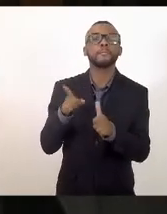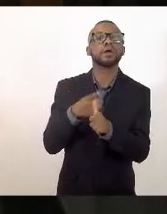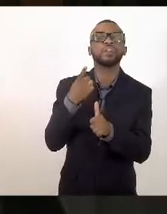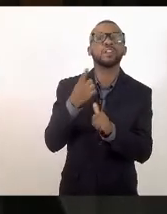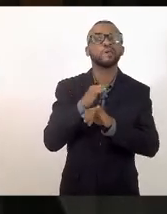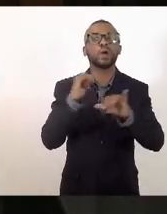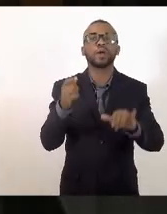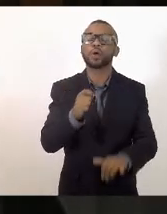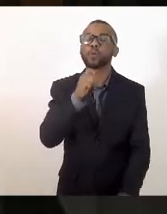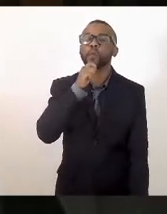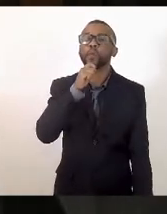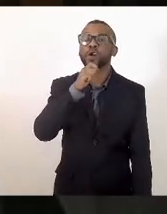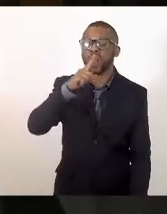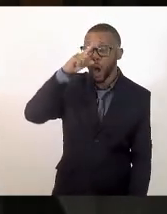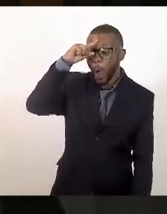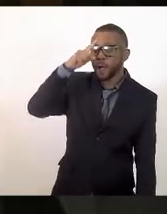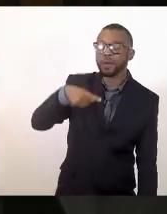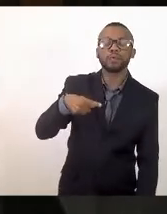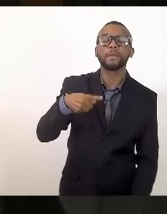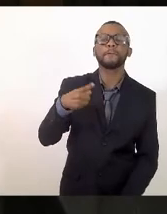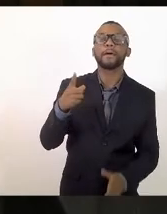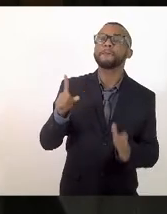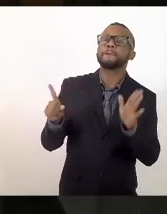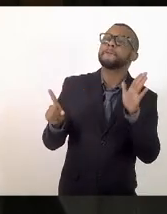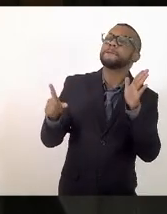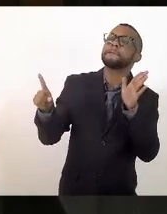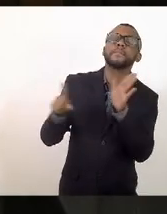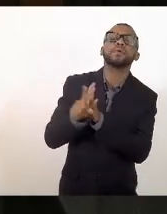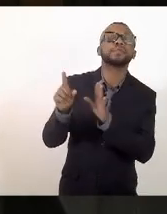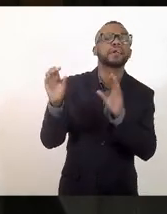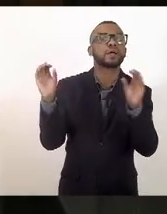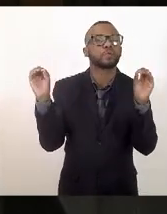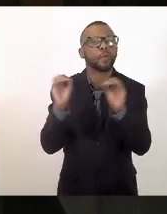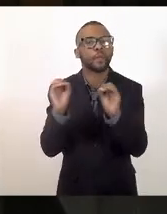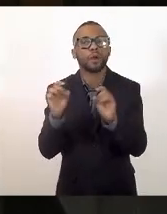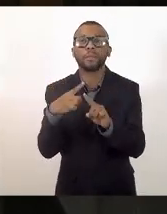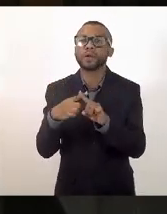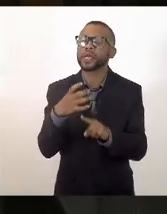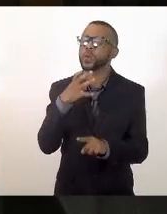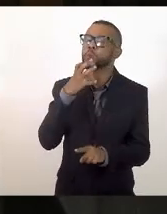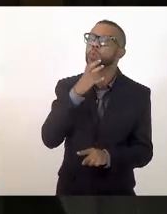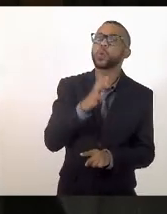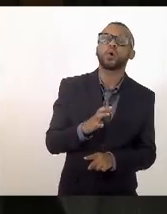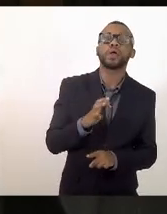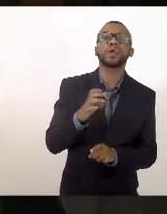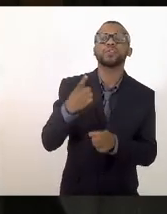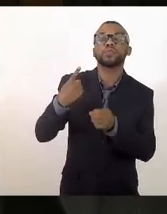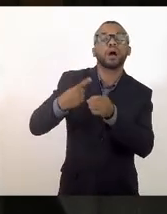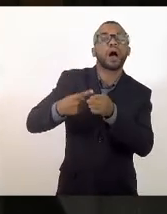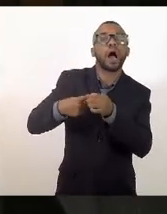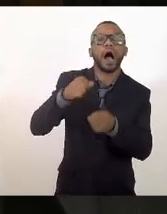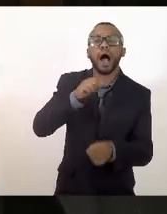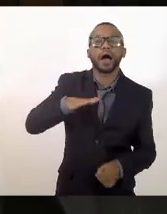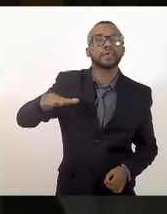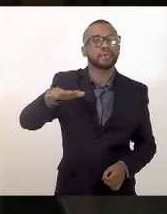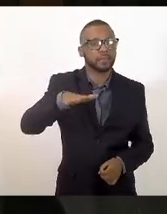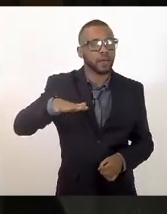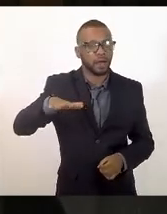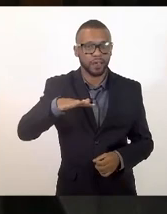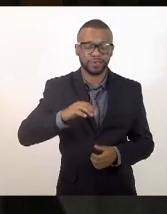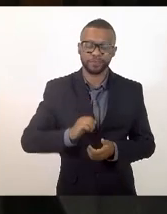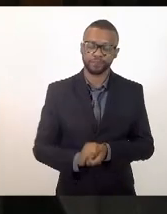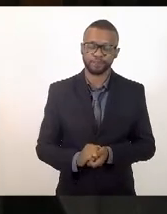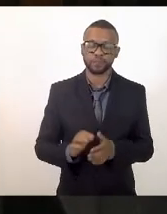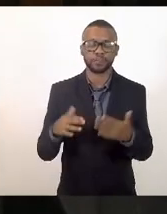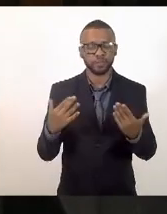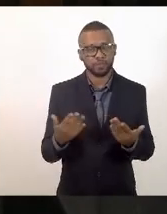que eu não tinha autoridade para fazer nenhum questionamento, porque eu não conheço a cidade. Ou seja, mais uma